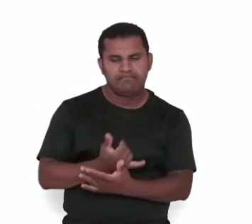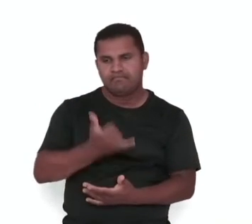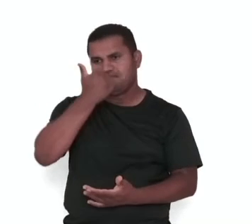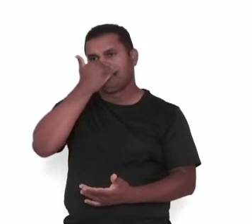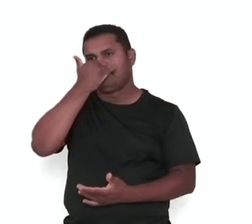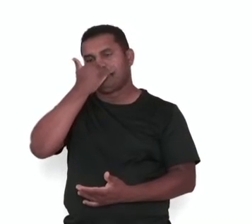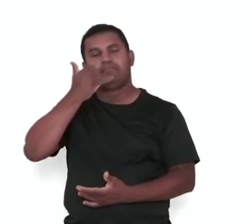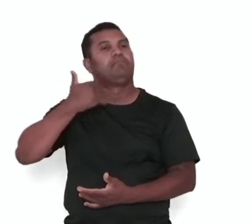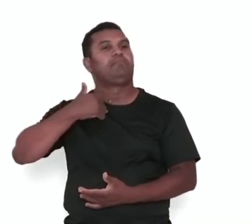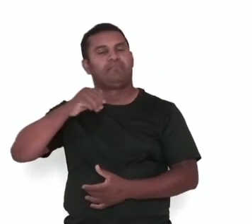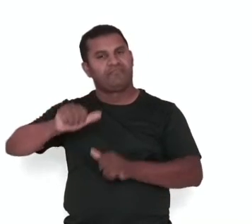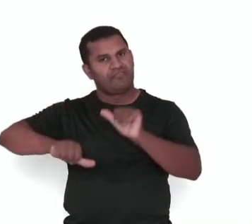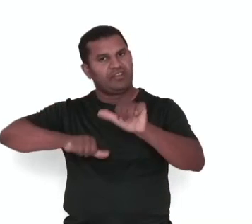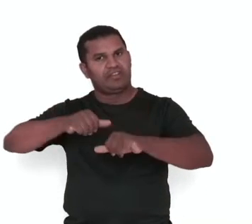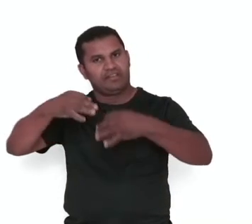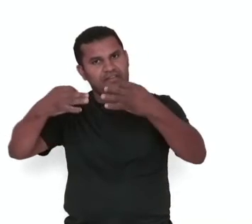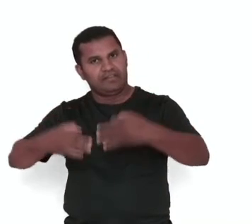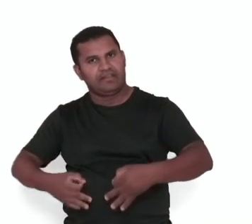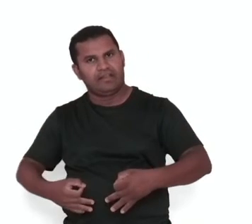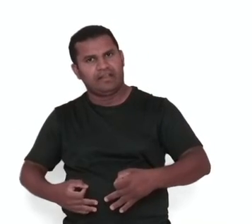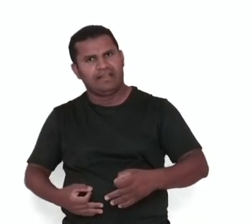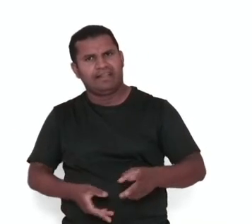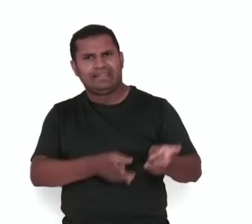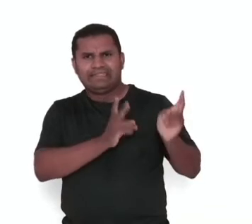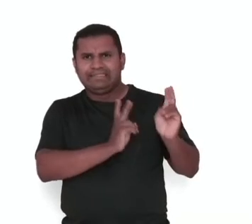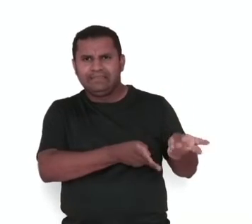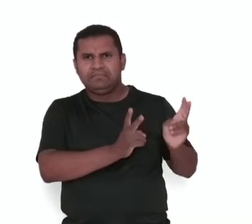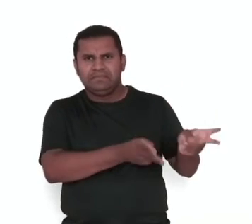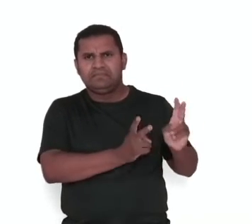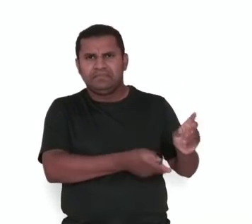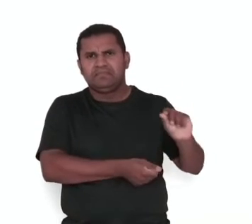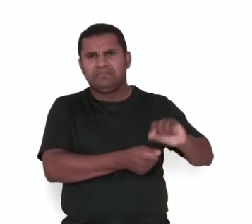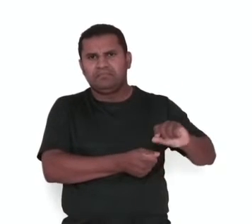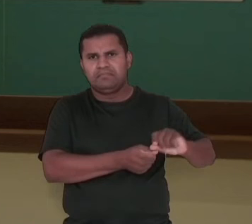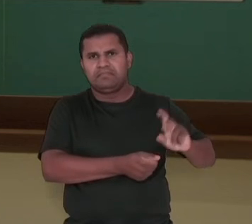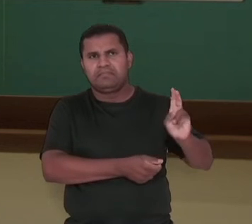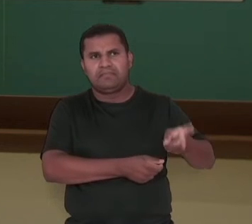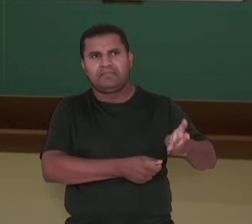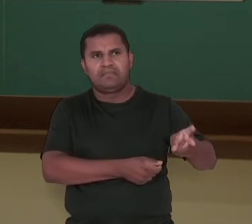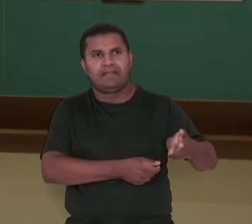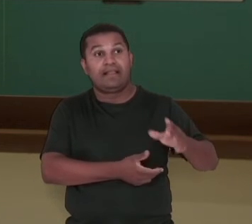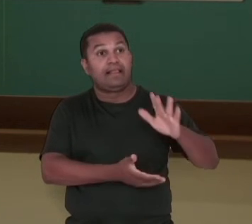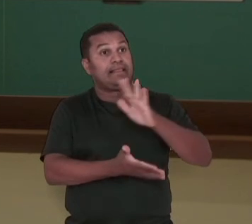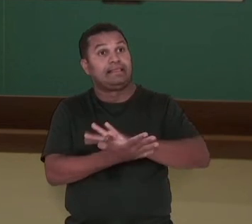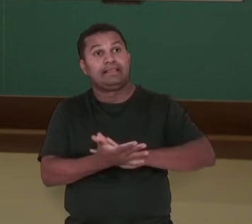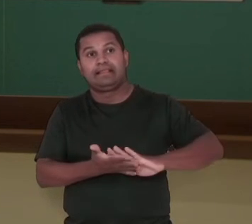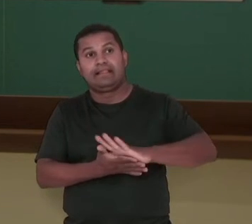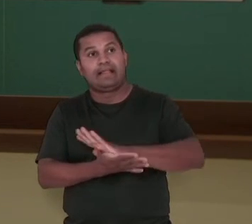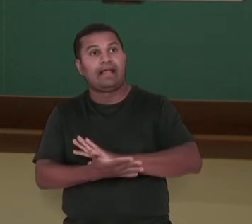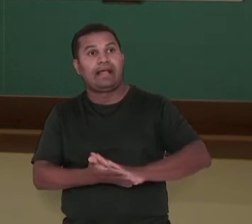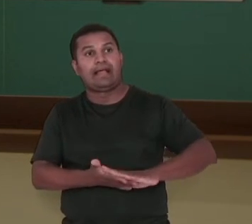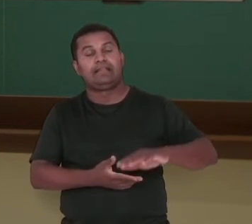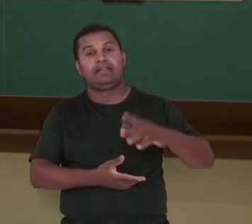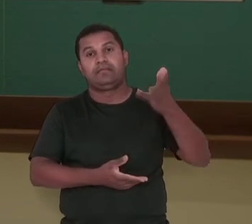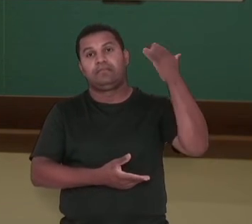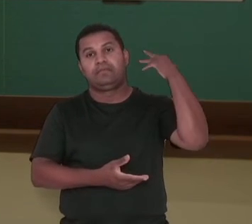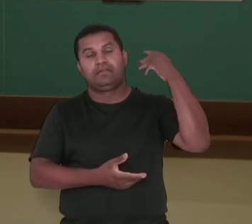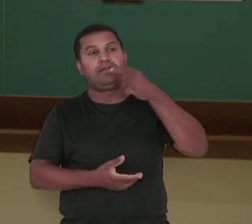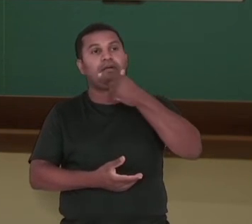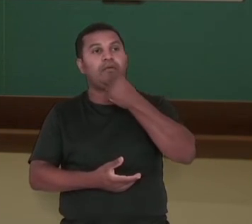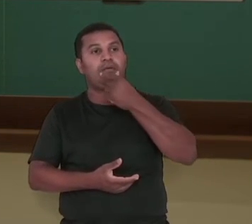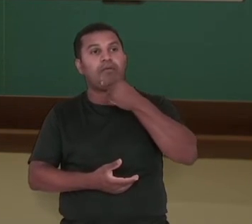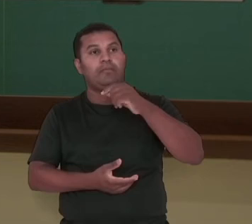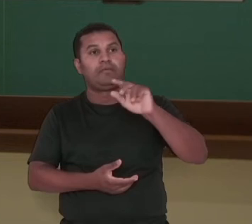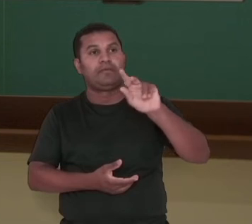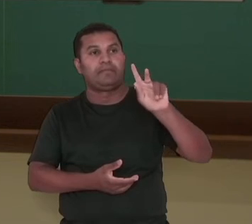nada existe de permanente a não ser a mudança. Uma frase do filósofo Heráclito.